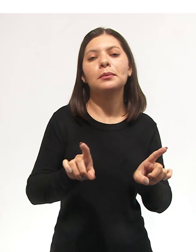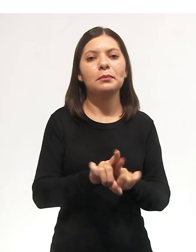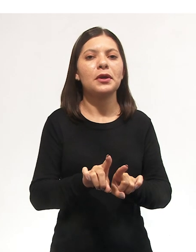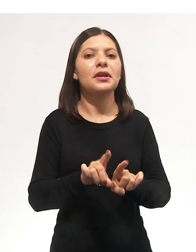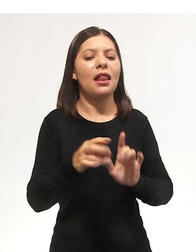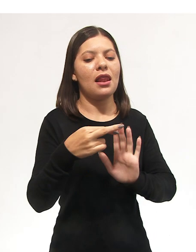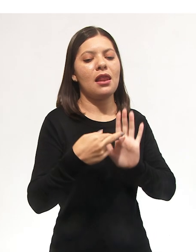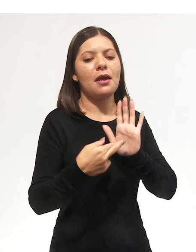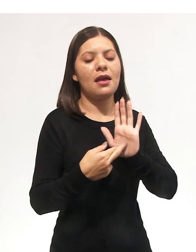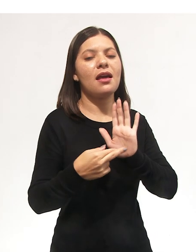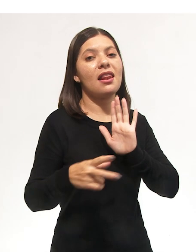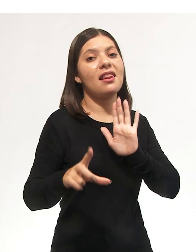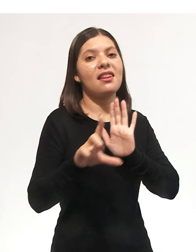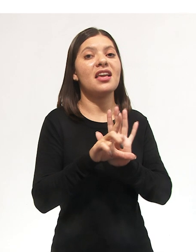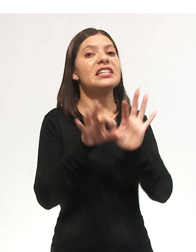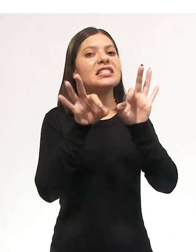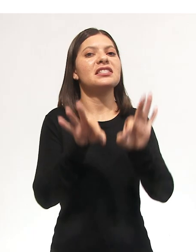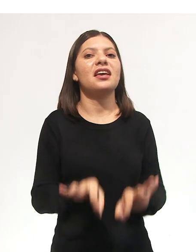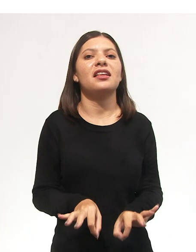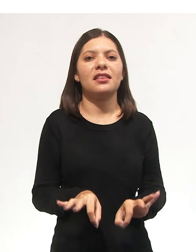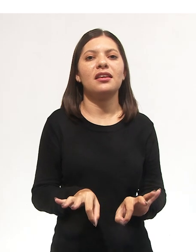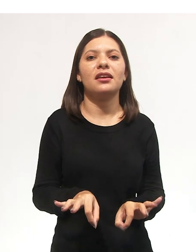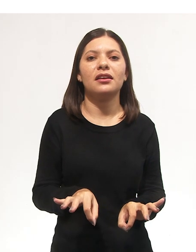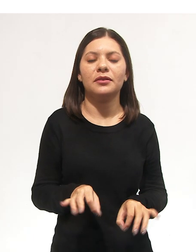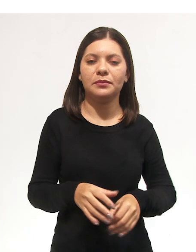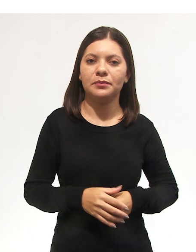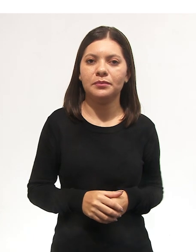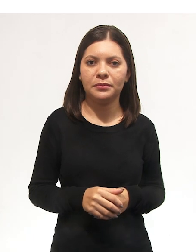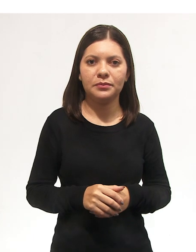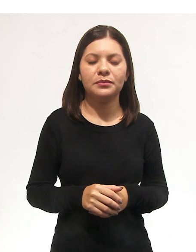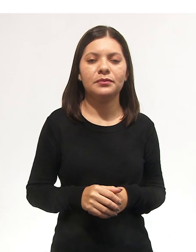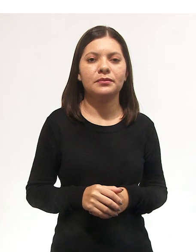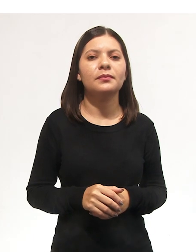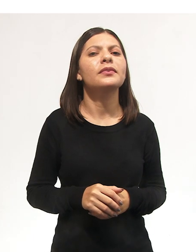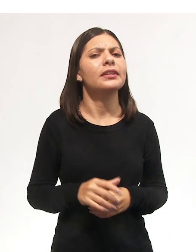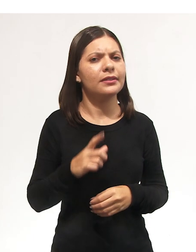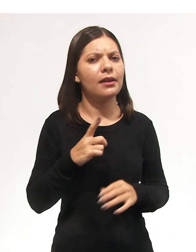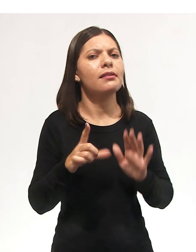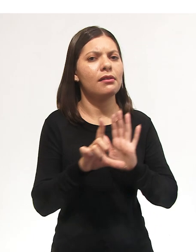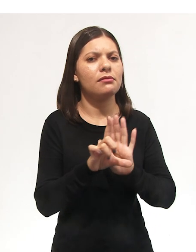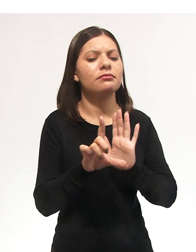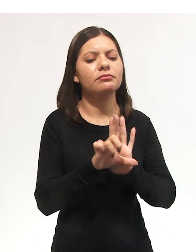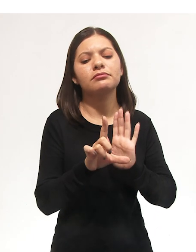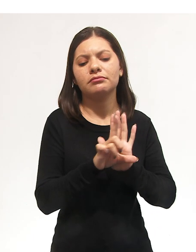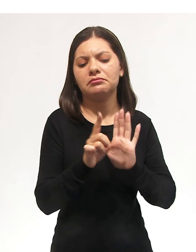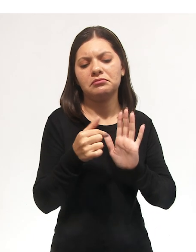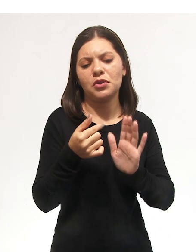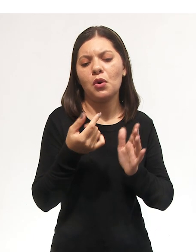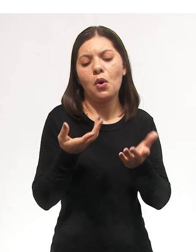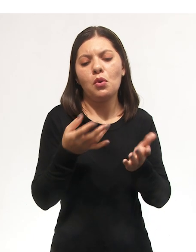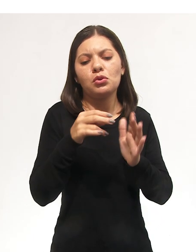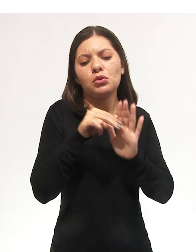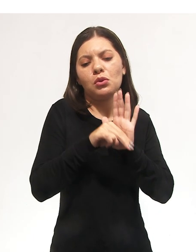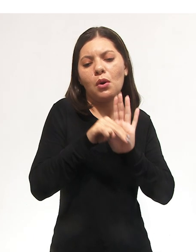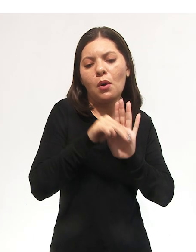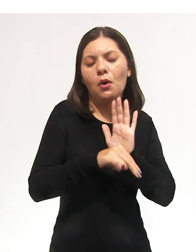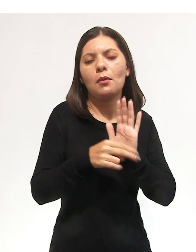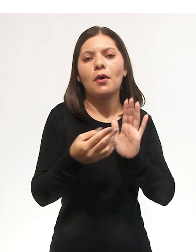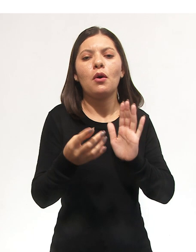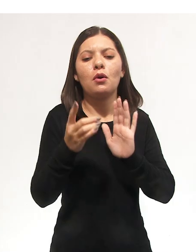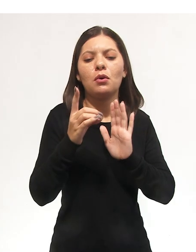é regulamentado. Geralmente, ele é regulamentado por meio de uma legislação, uma normativa,